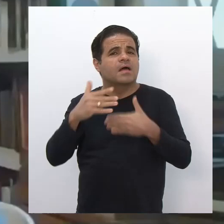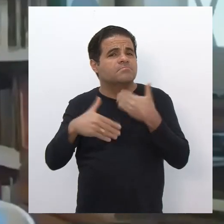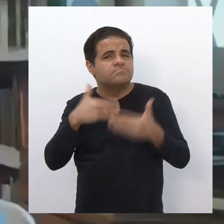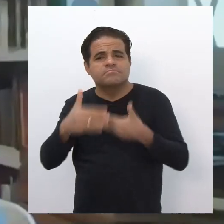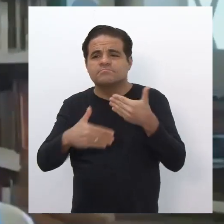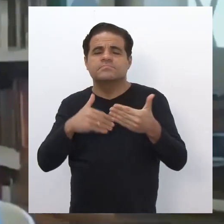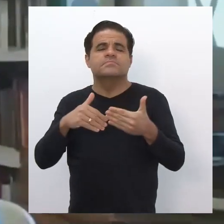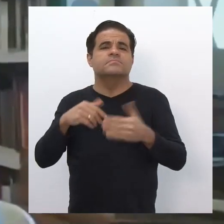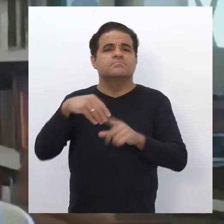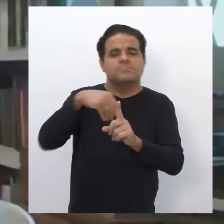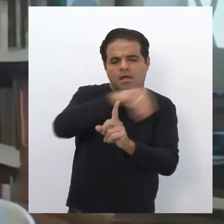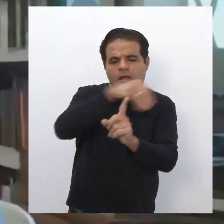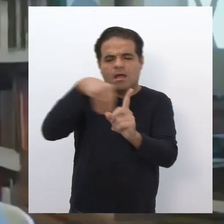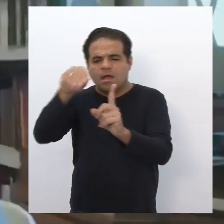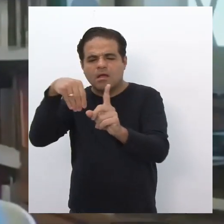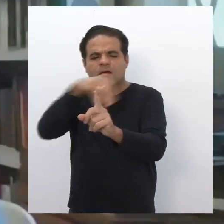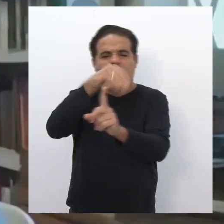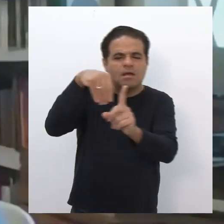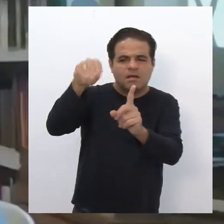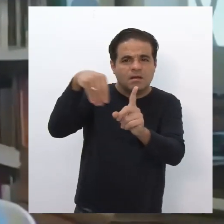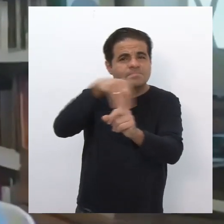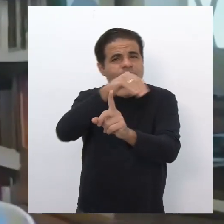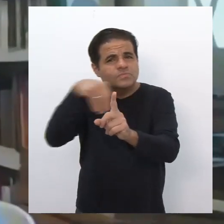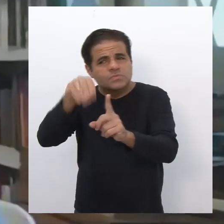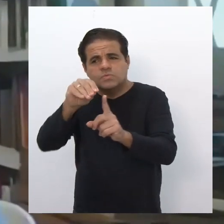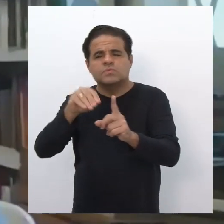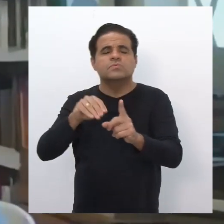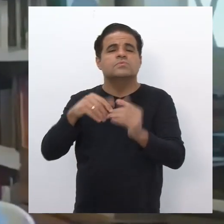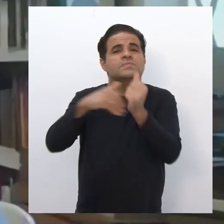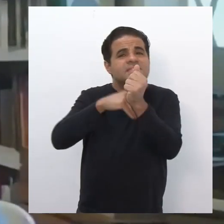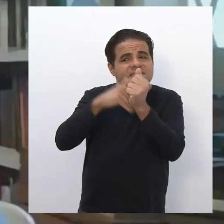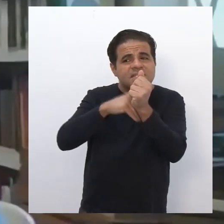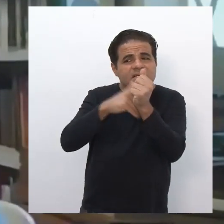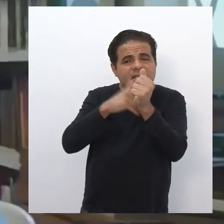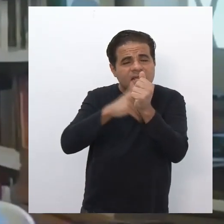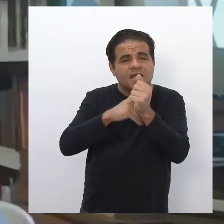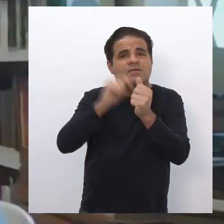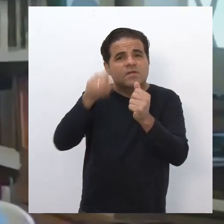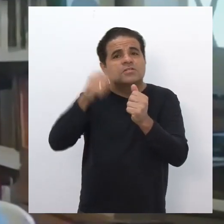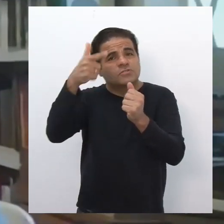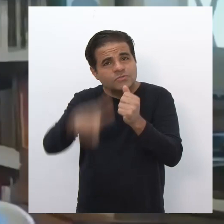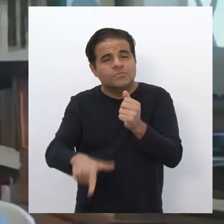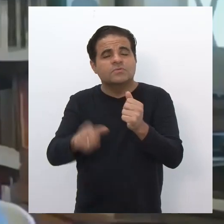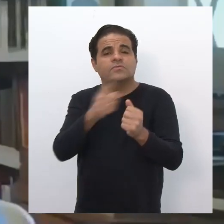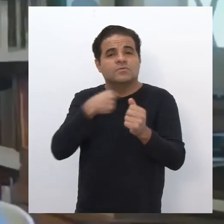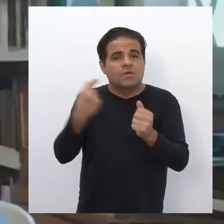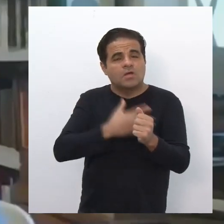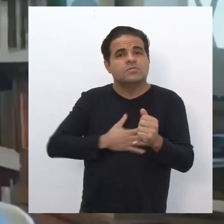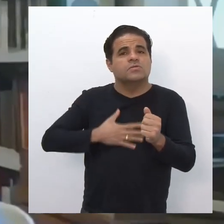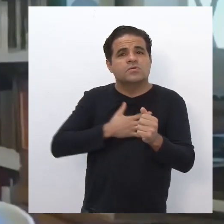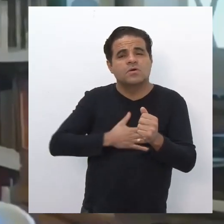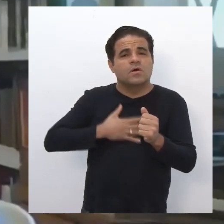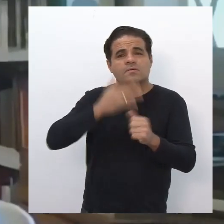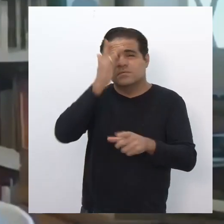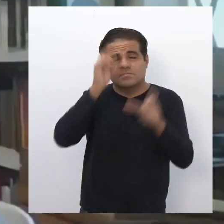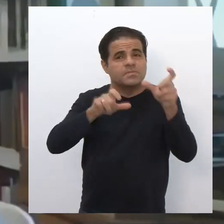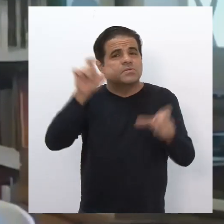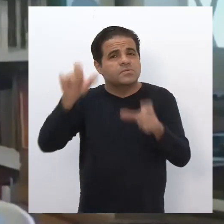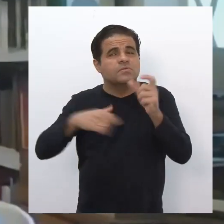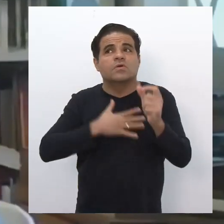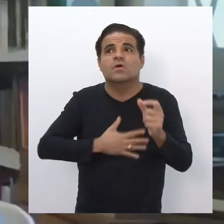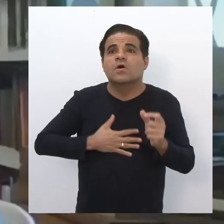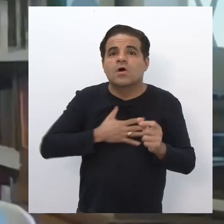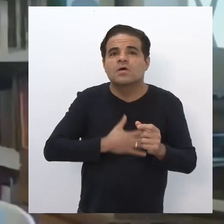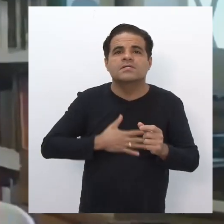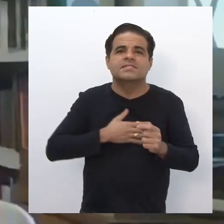no mediador, né? Então, o segredo, de novo, é gente que goste de gente que goste de ler,